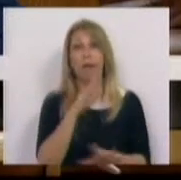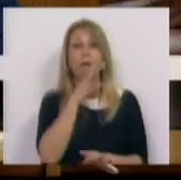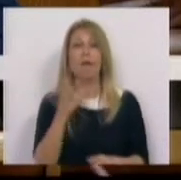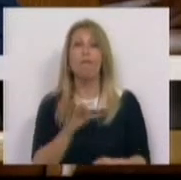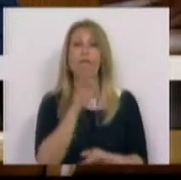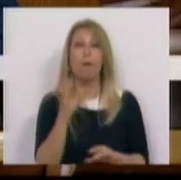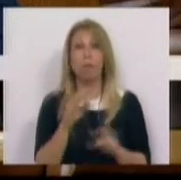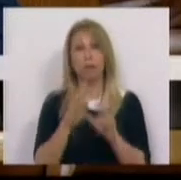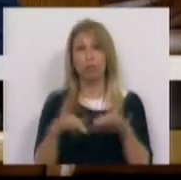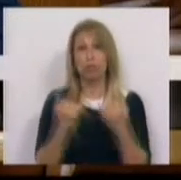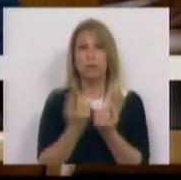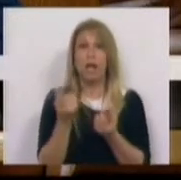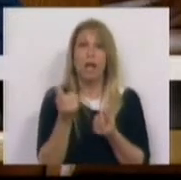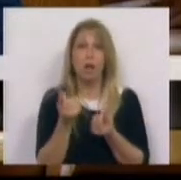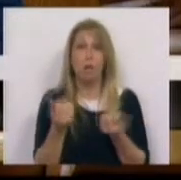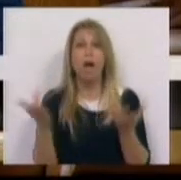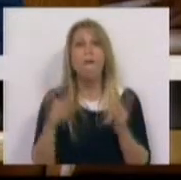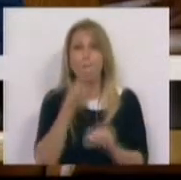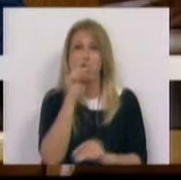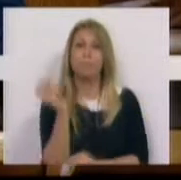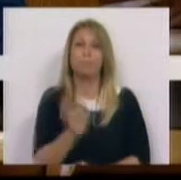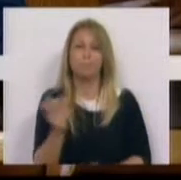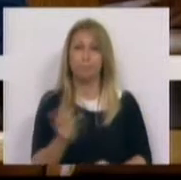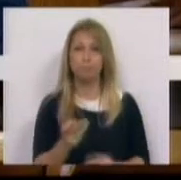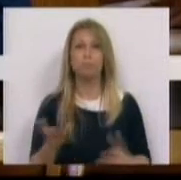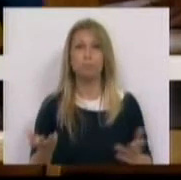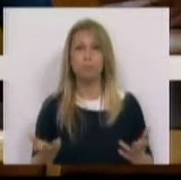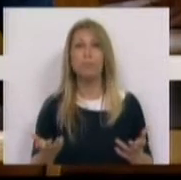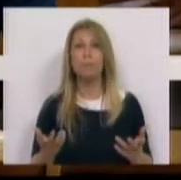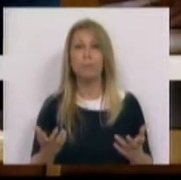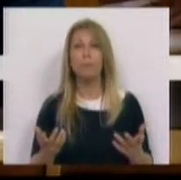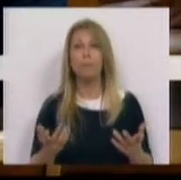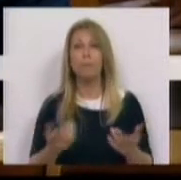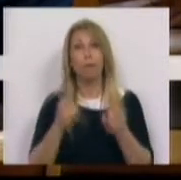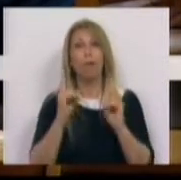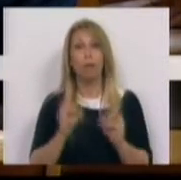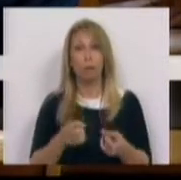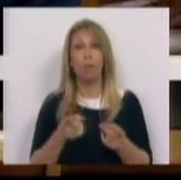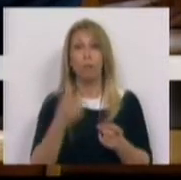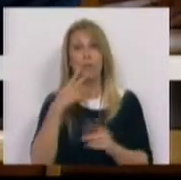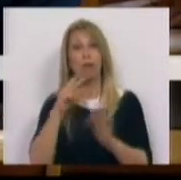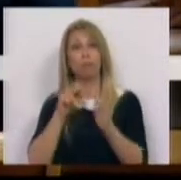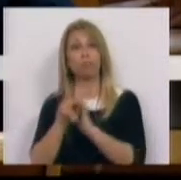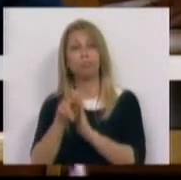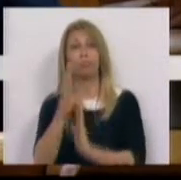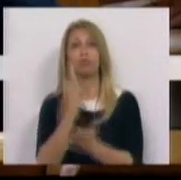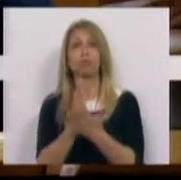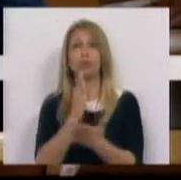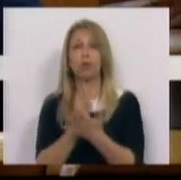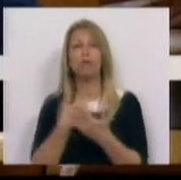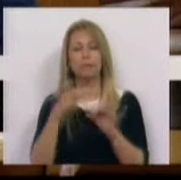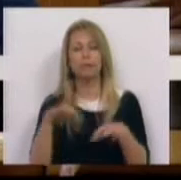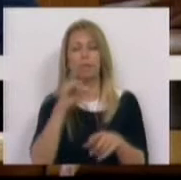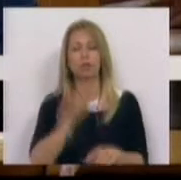de famílias social e economicamente mais desfavorecidas, que passaram a chegar às escolas... Queira concluir, senhora deputada. Termino,